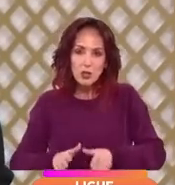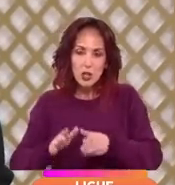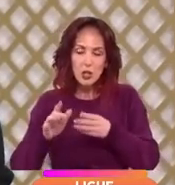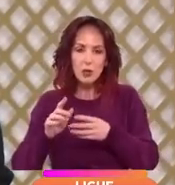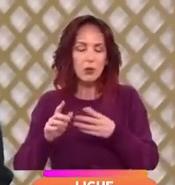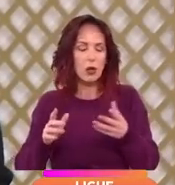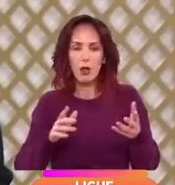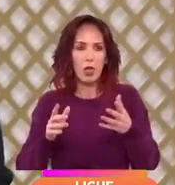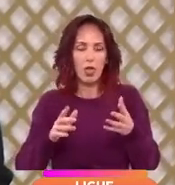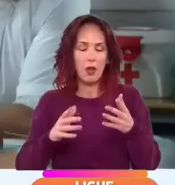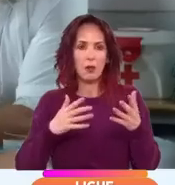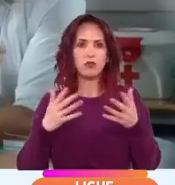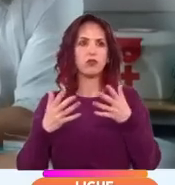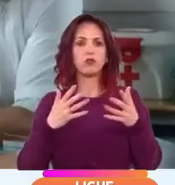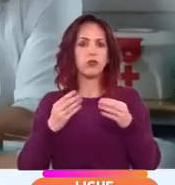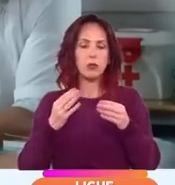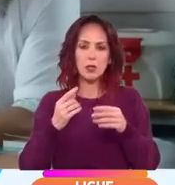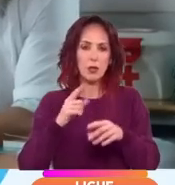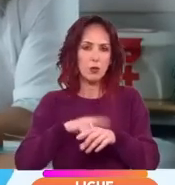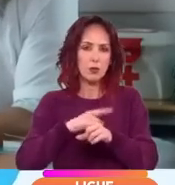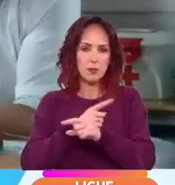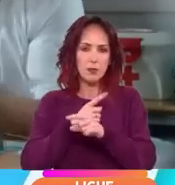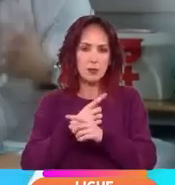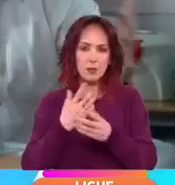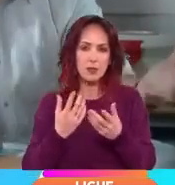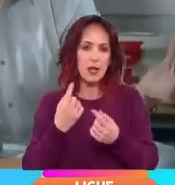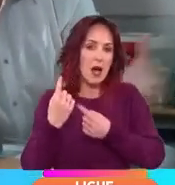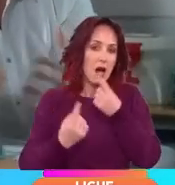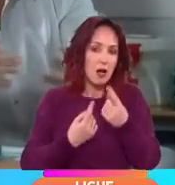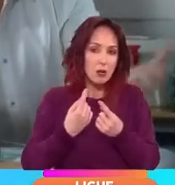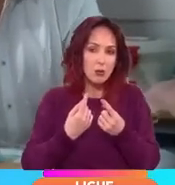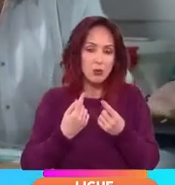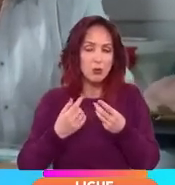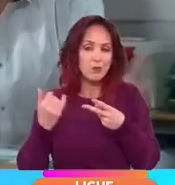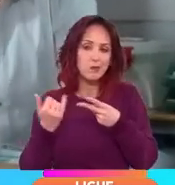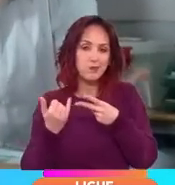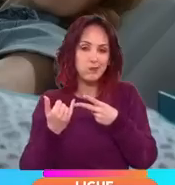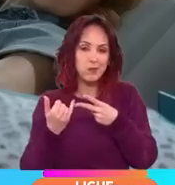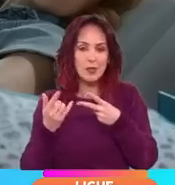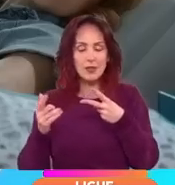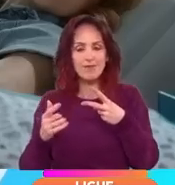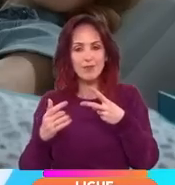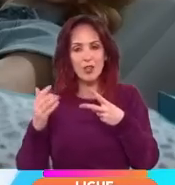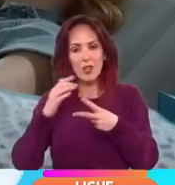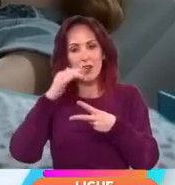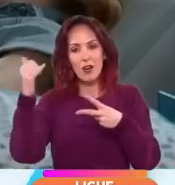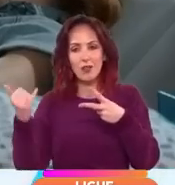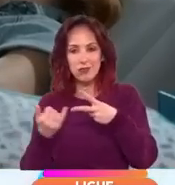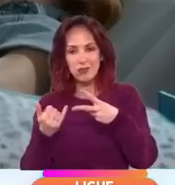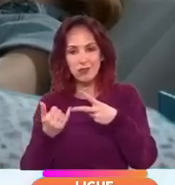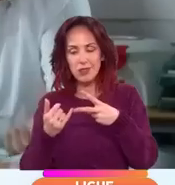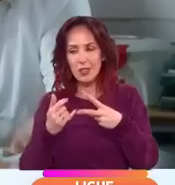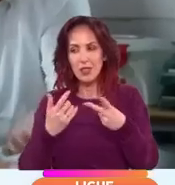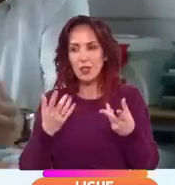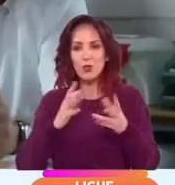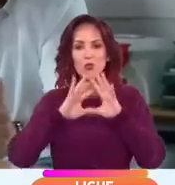Foram muitas alíneas para a mesma equação, se quiseres. Uhum. E acho que alguma coisa aqui pode ter ficado para segundo plano. E obviamente que nós não podemos segurar o